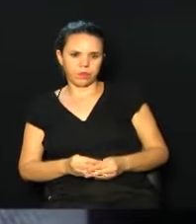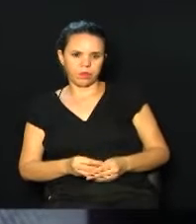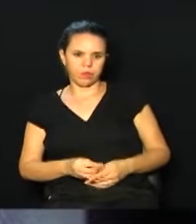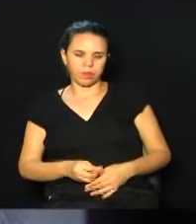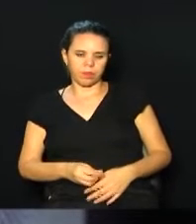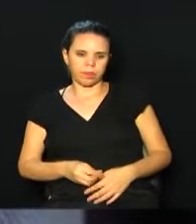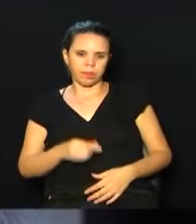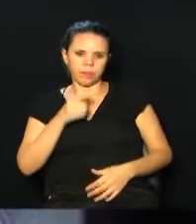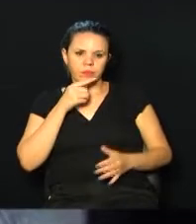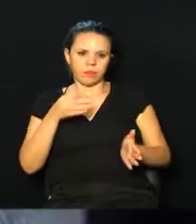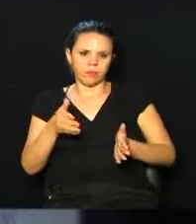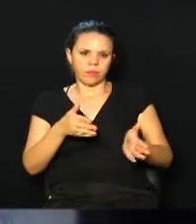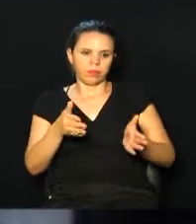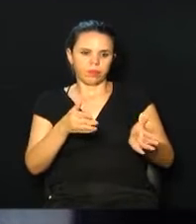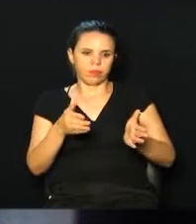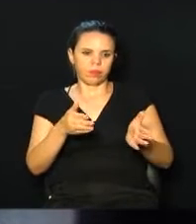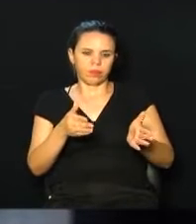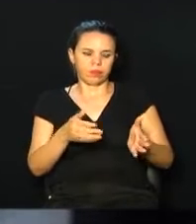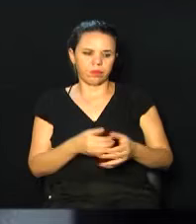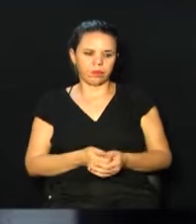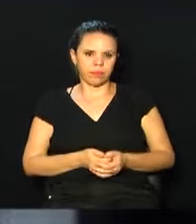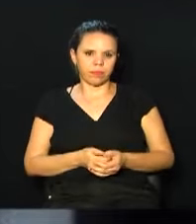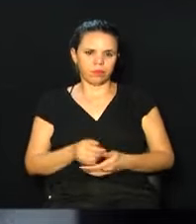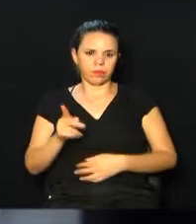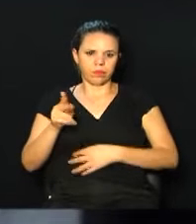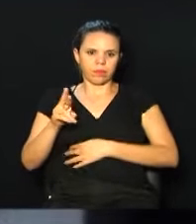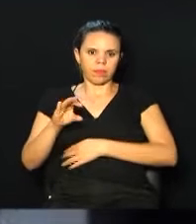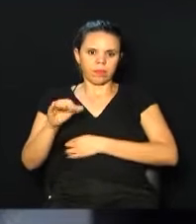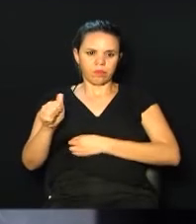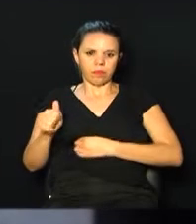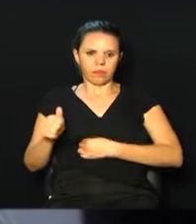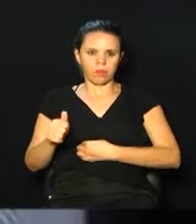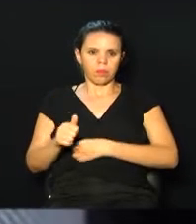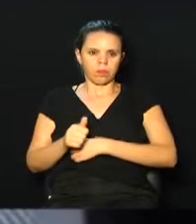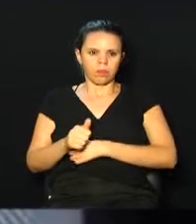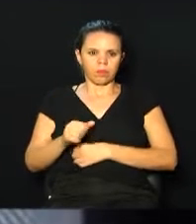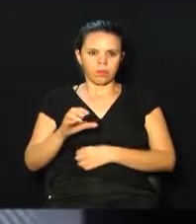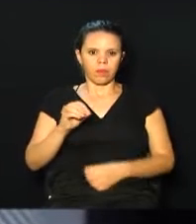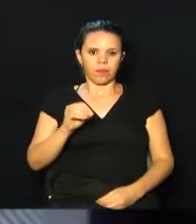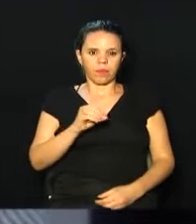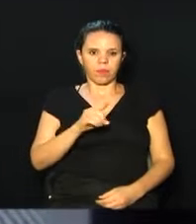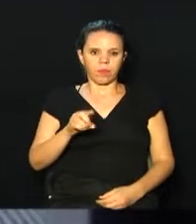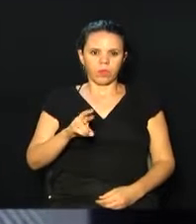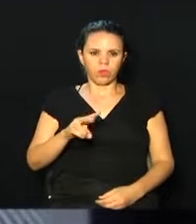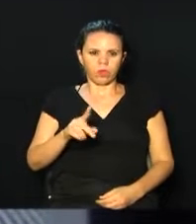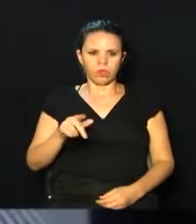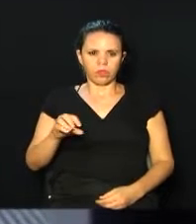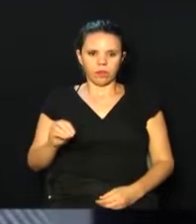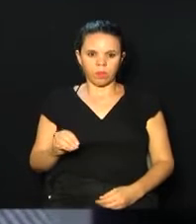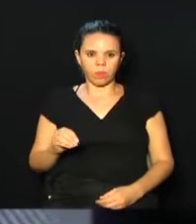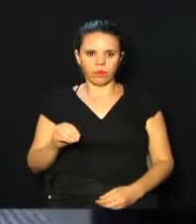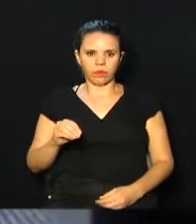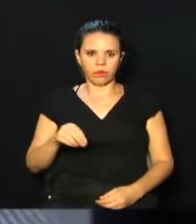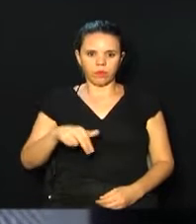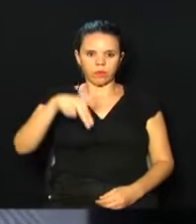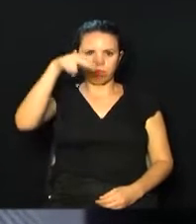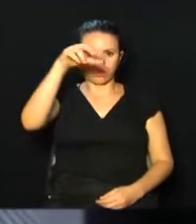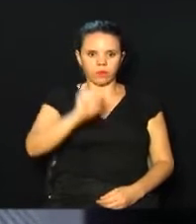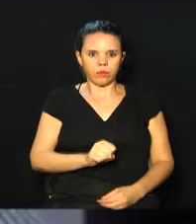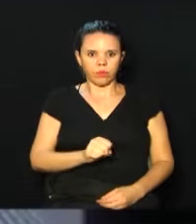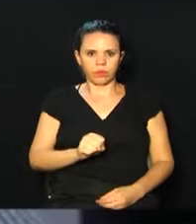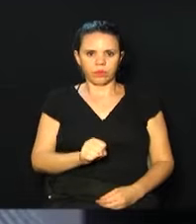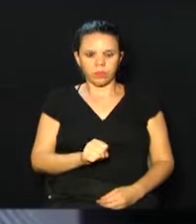os córregos Serafim e do Proença, que passam pela Orozimbumaia e pela Norte-Sul, e